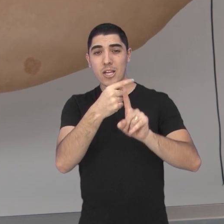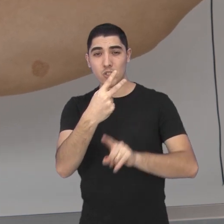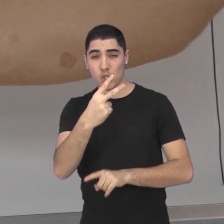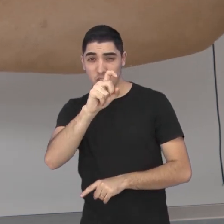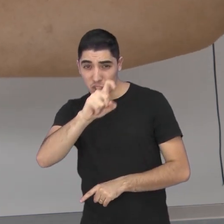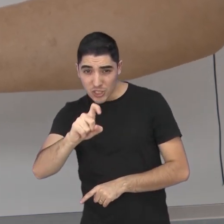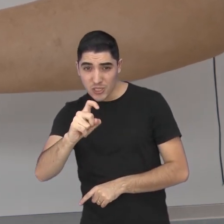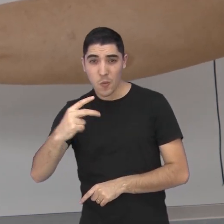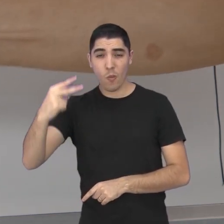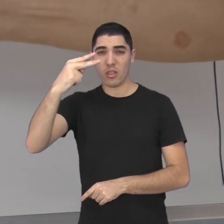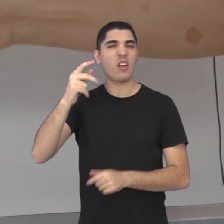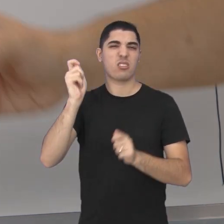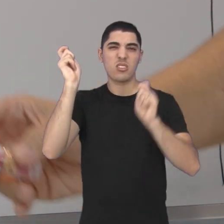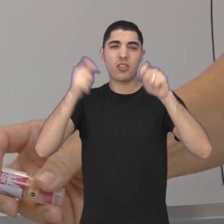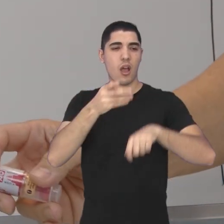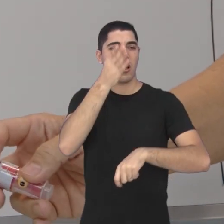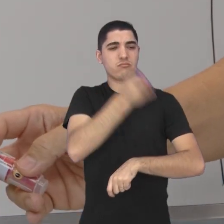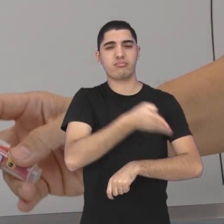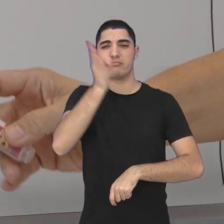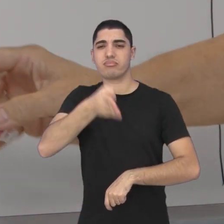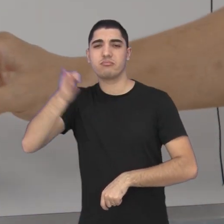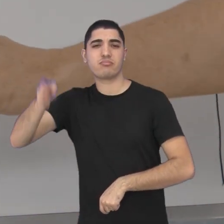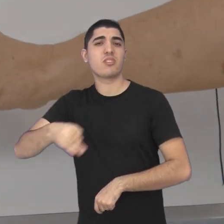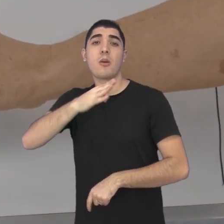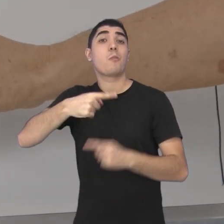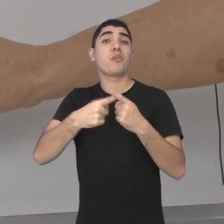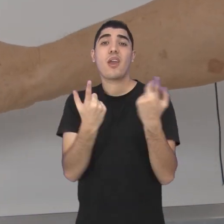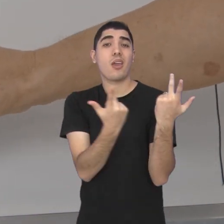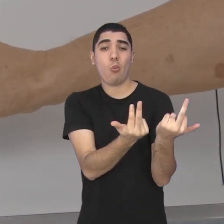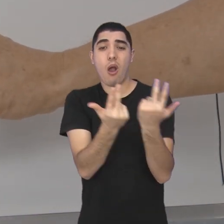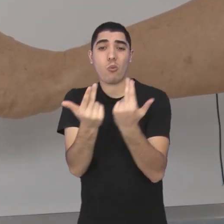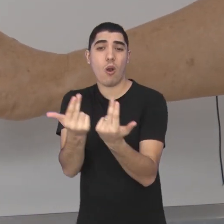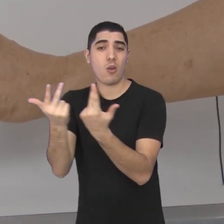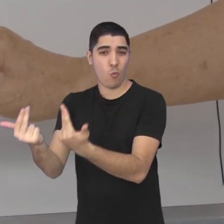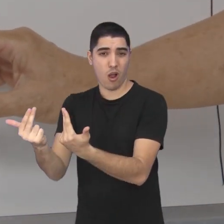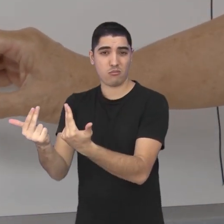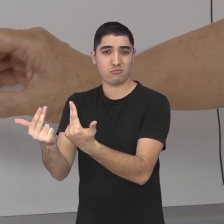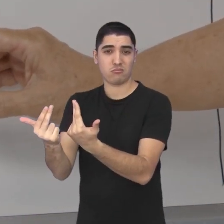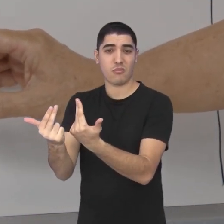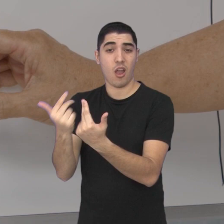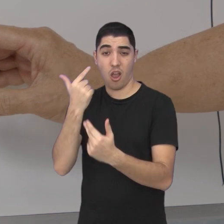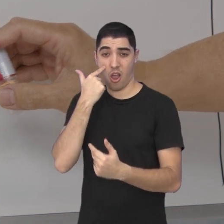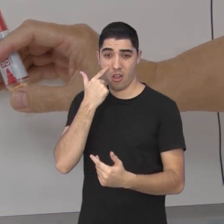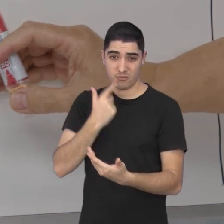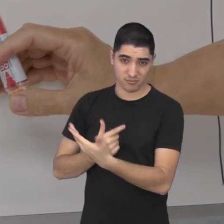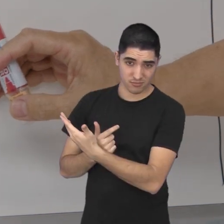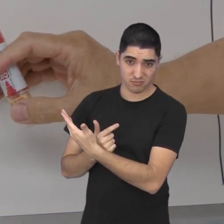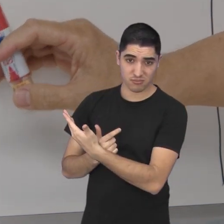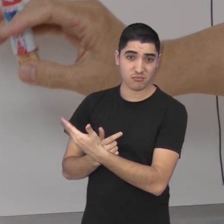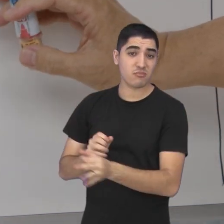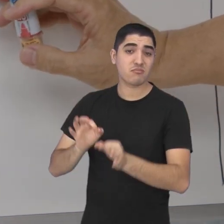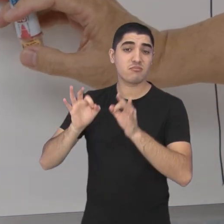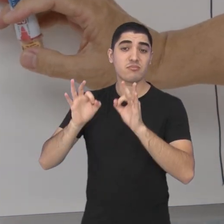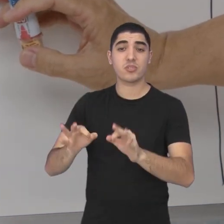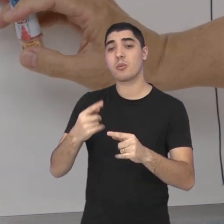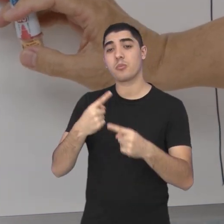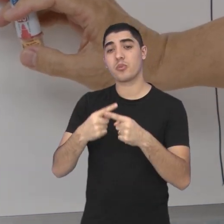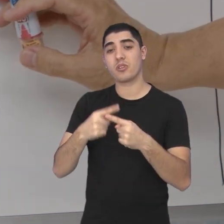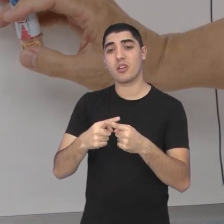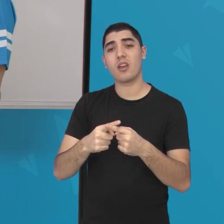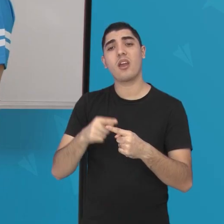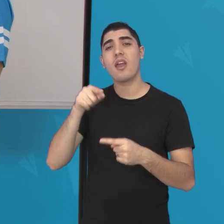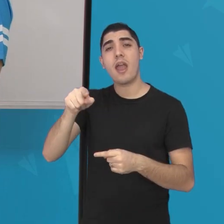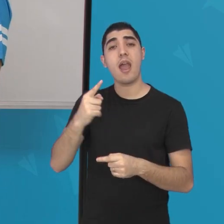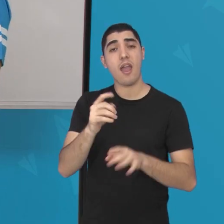aqui vão se cancelar. E vai sobrar menos 3x mais 3 igual a 0, que é uma equação do primeiro